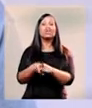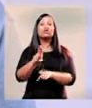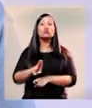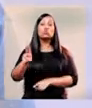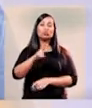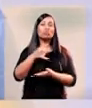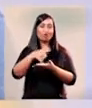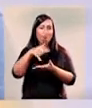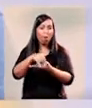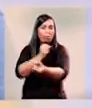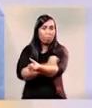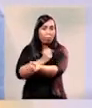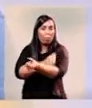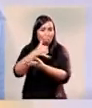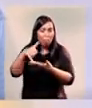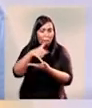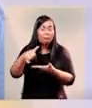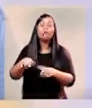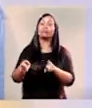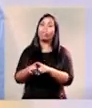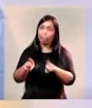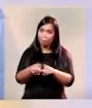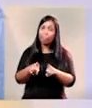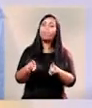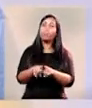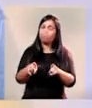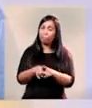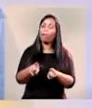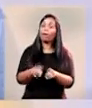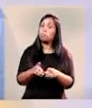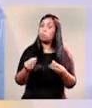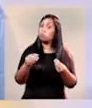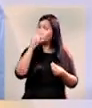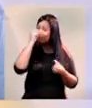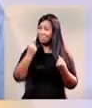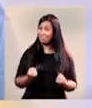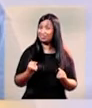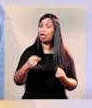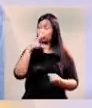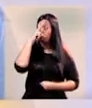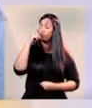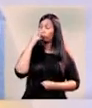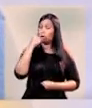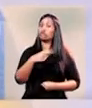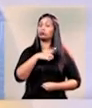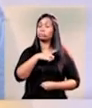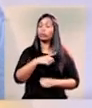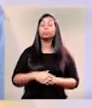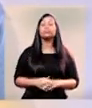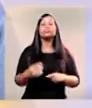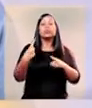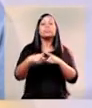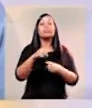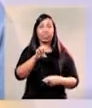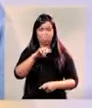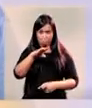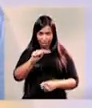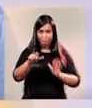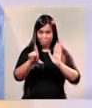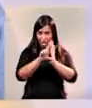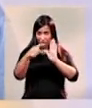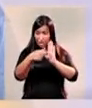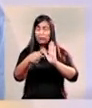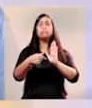do uso de drogas, que também é um fator alto, né, para preponderante aqui. Isso, porque o